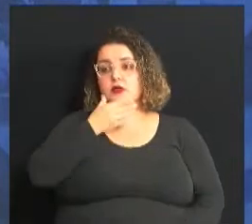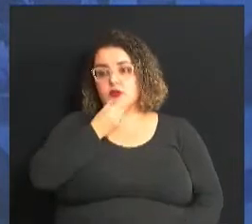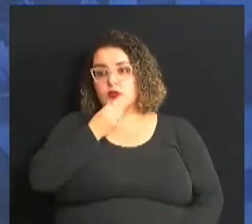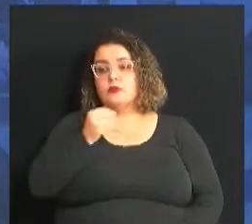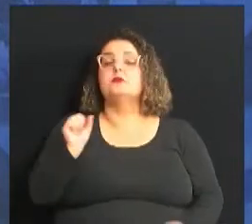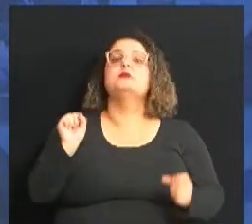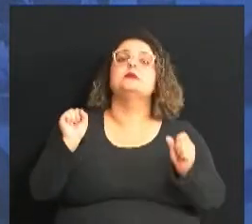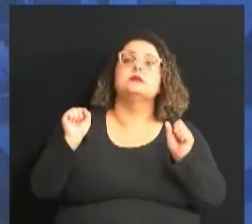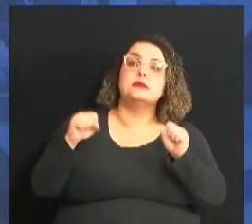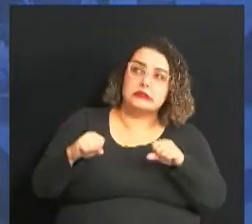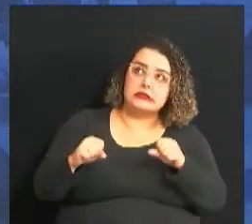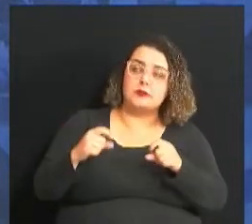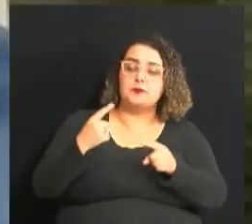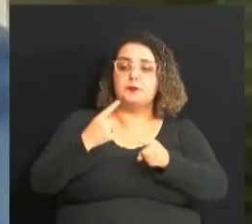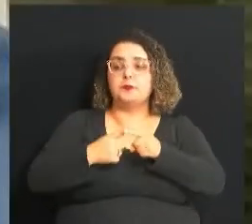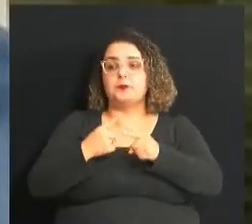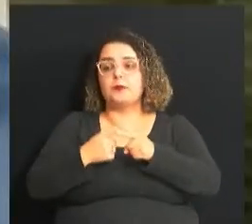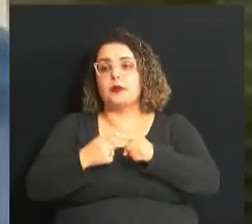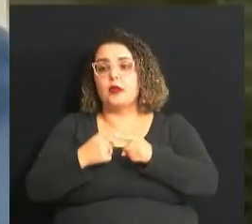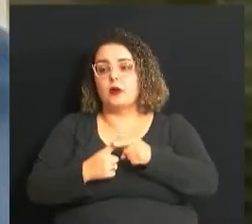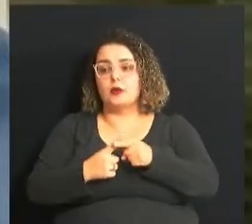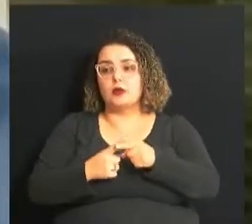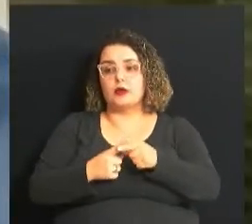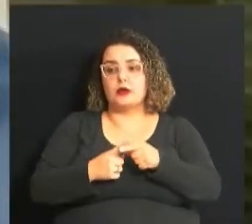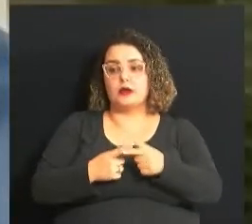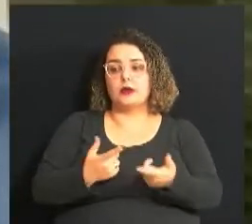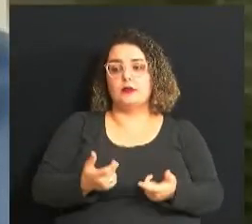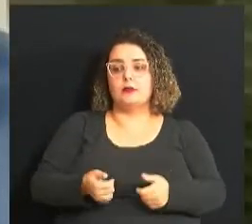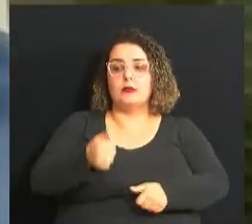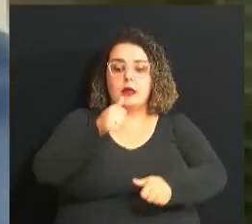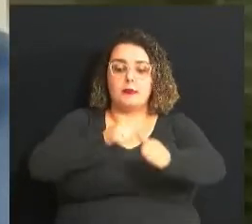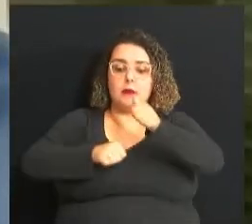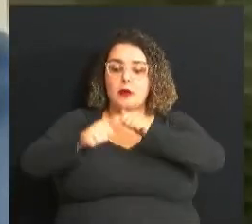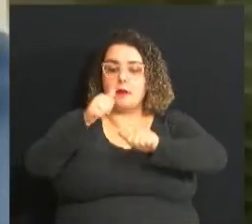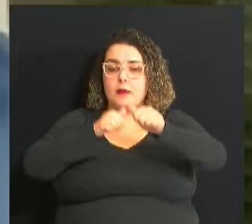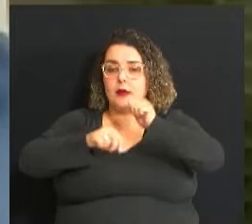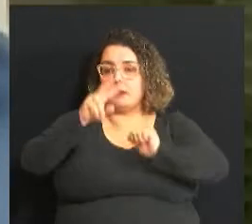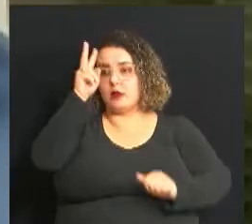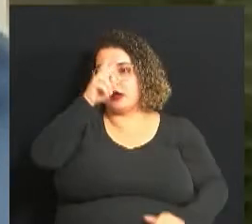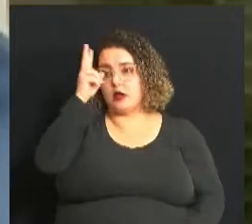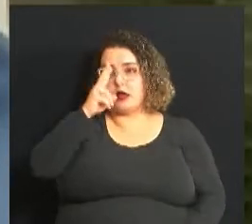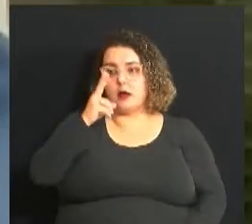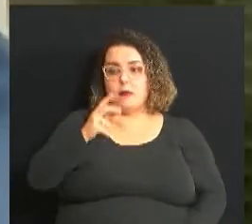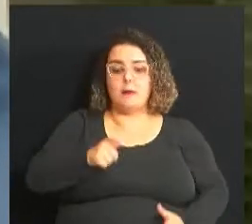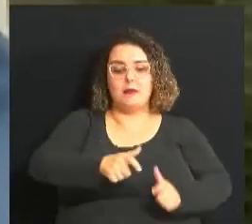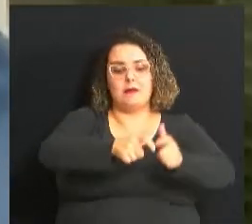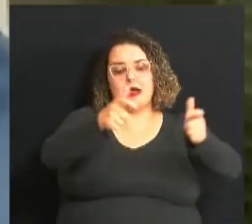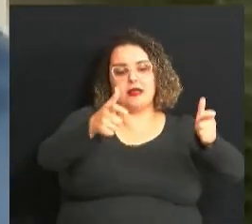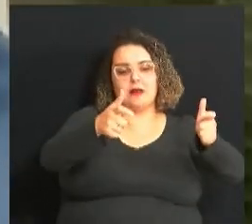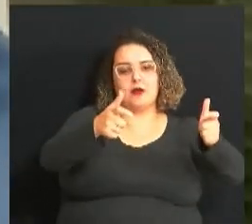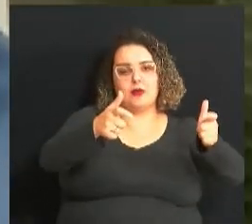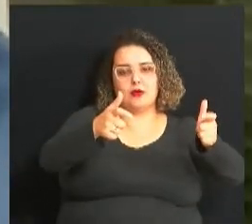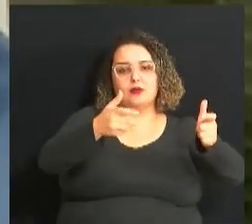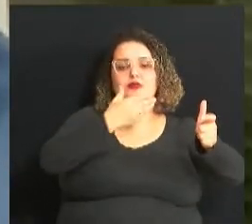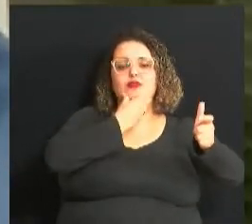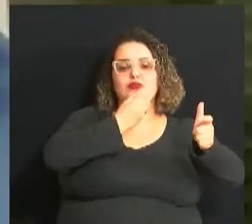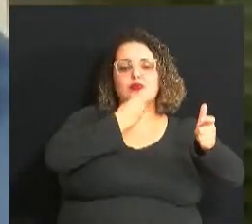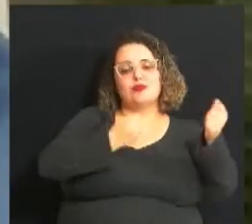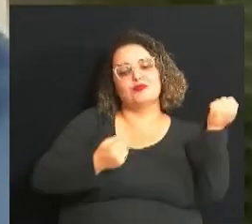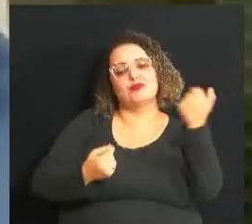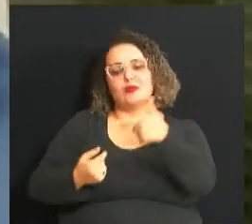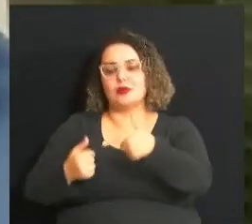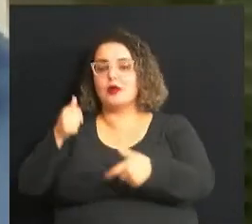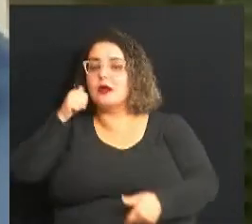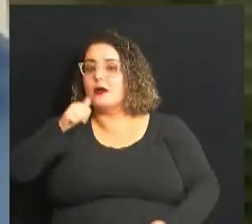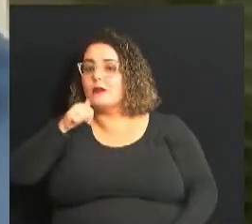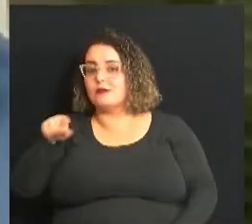Sim, porque a ingesta de álcool é muito maior nos homens do que a mulher, né? E às vezes é exagerada,